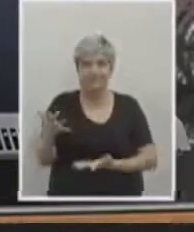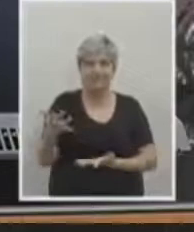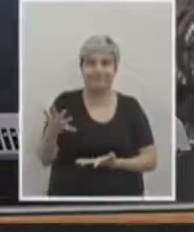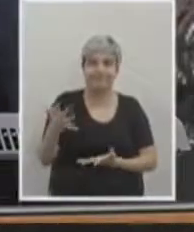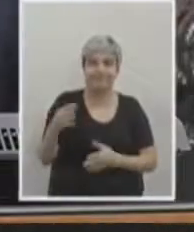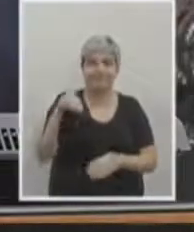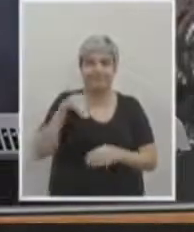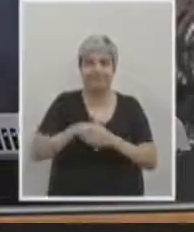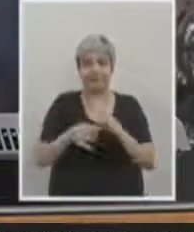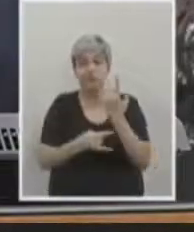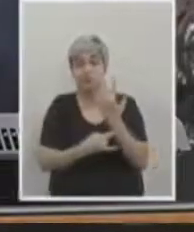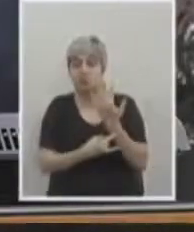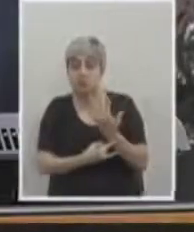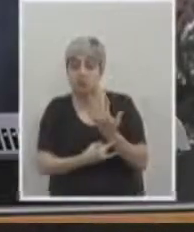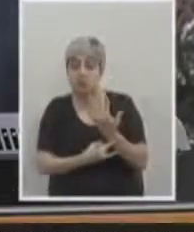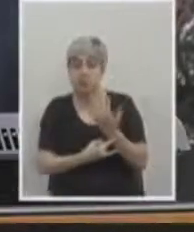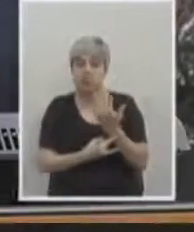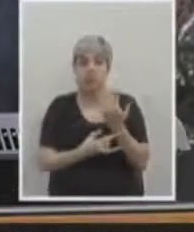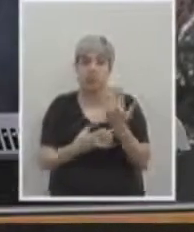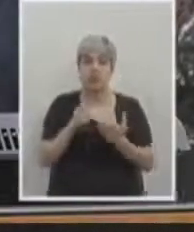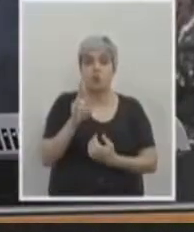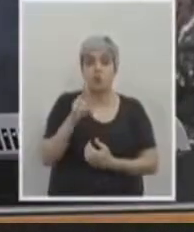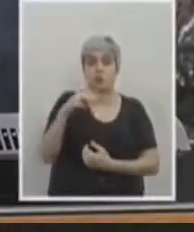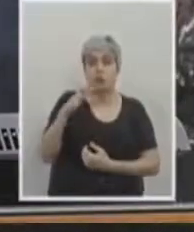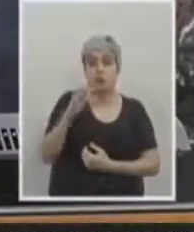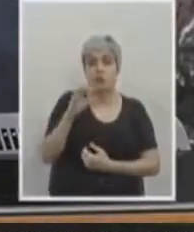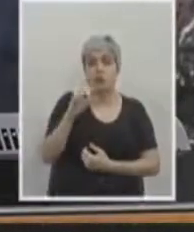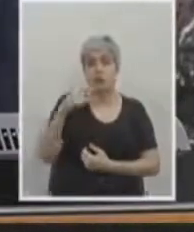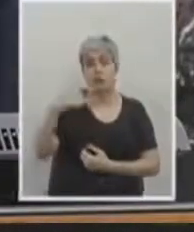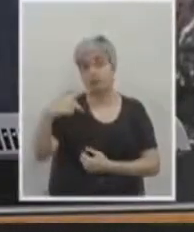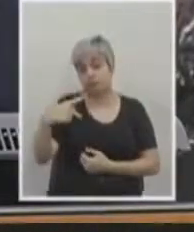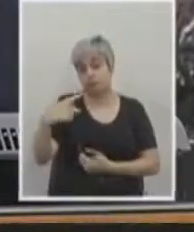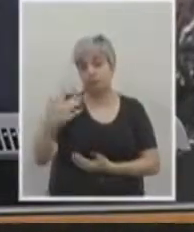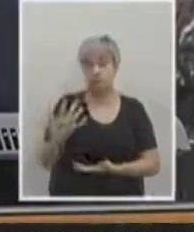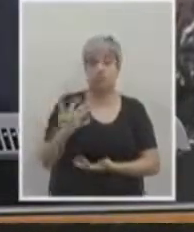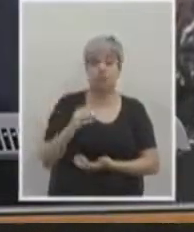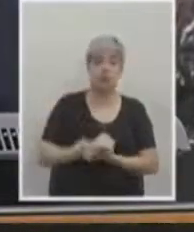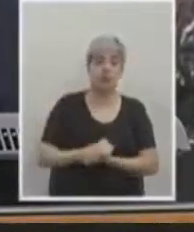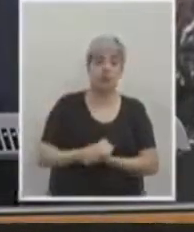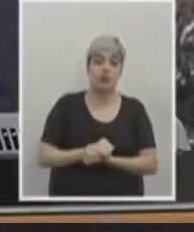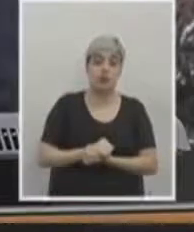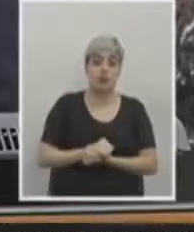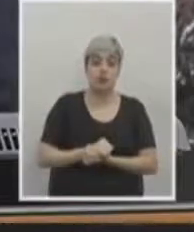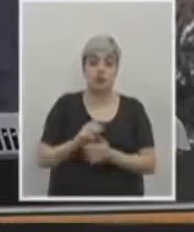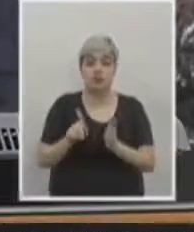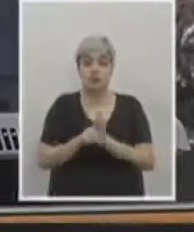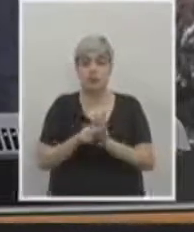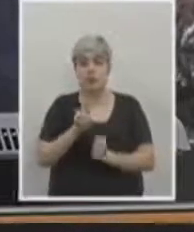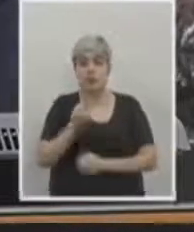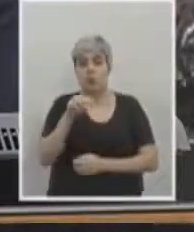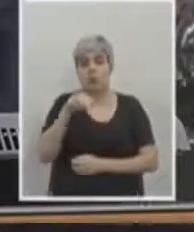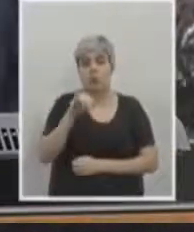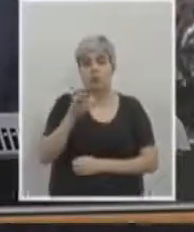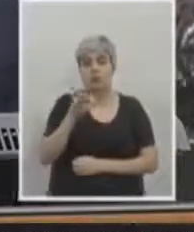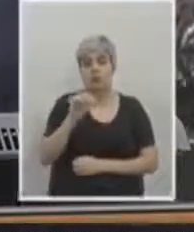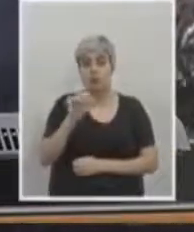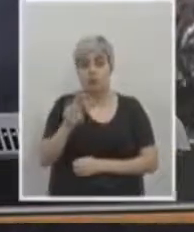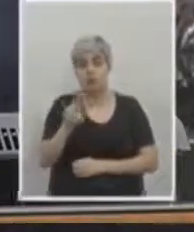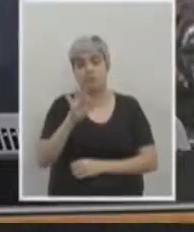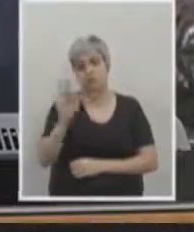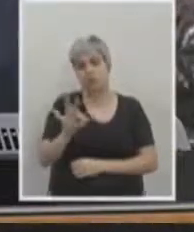UFMG, na UFOP, nós não temos educação especial na Unifal, na UFLA, nas nossas